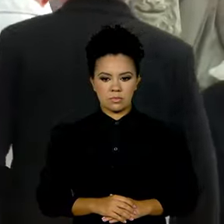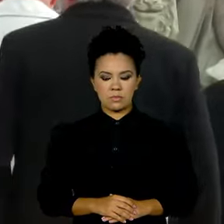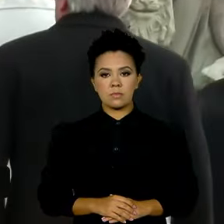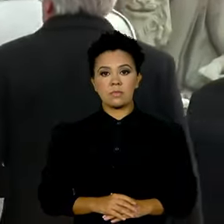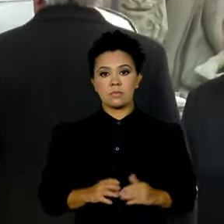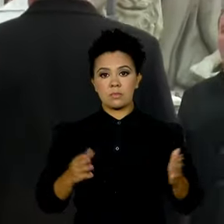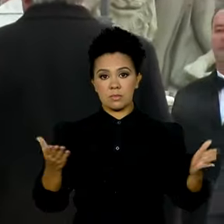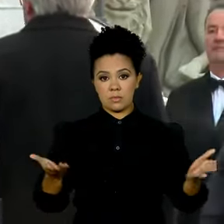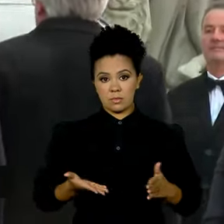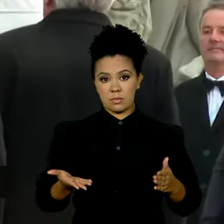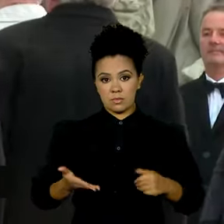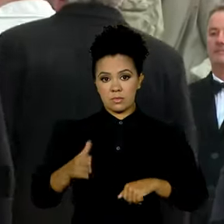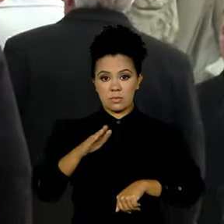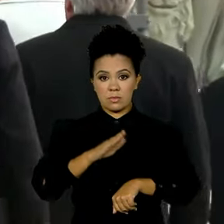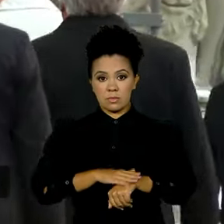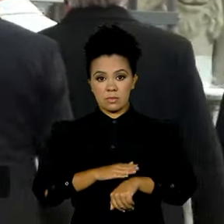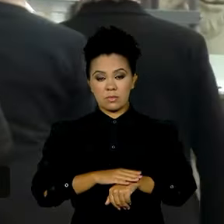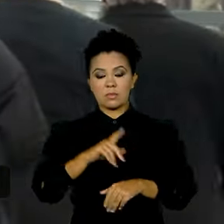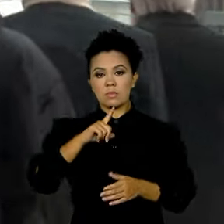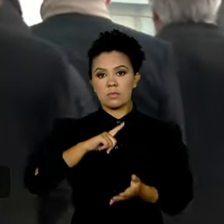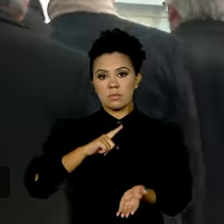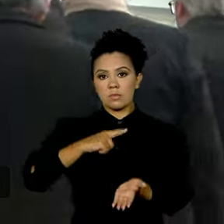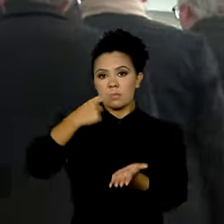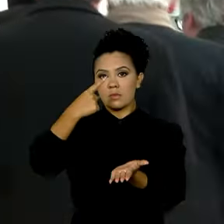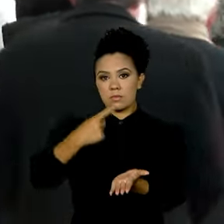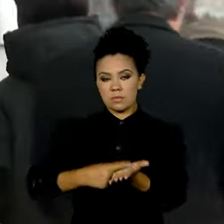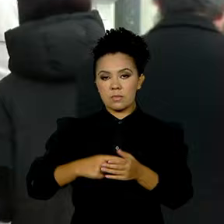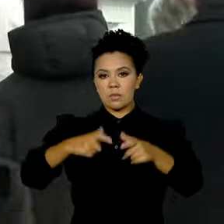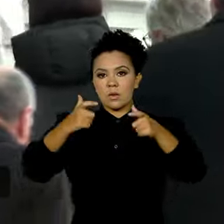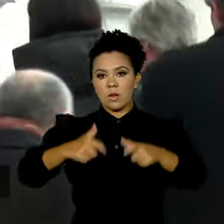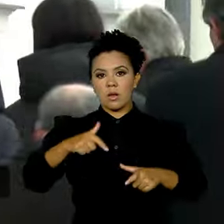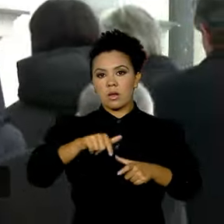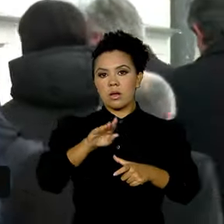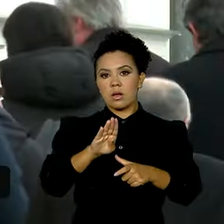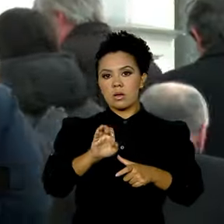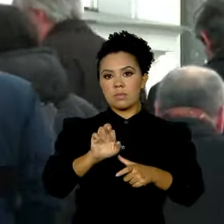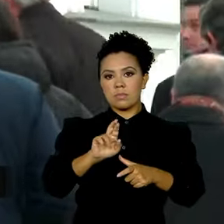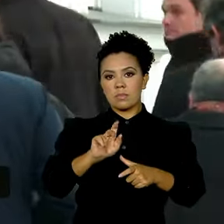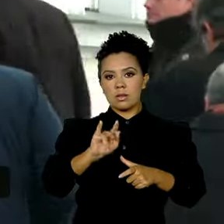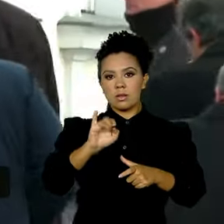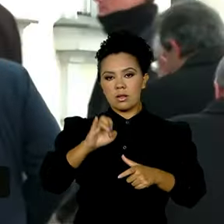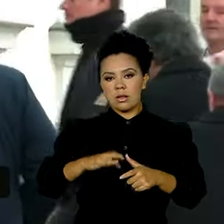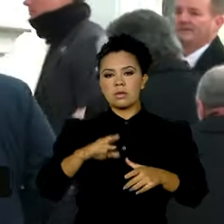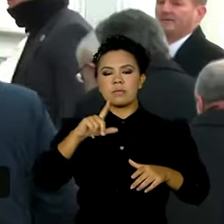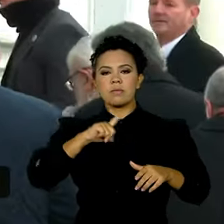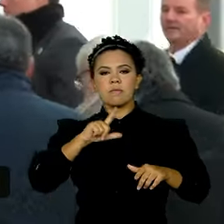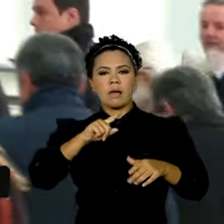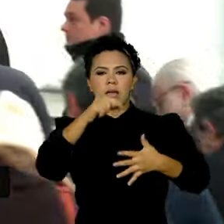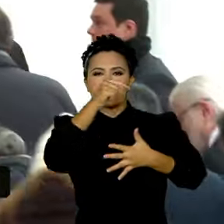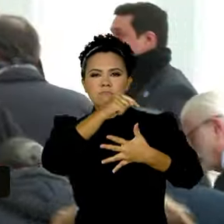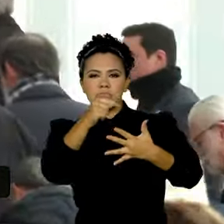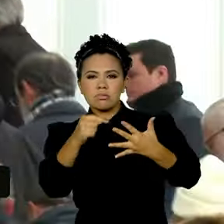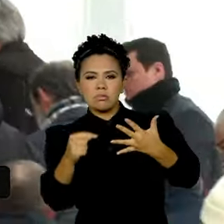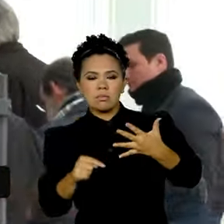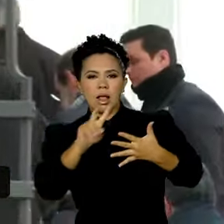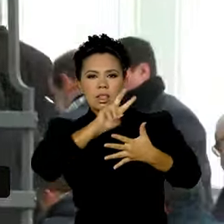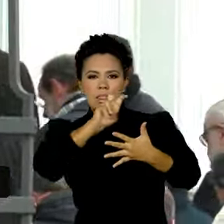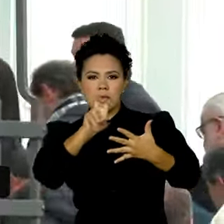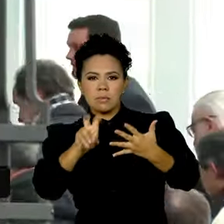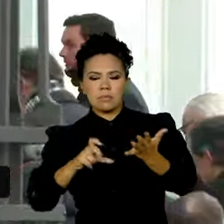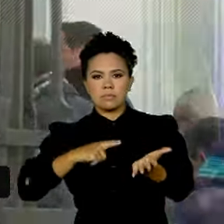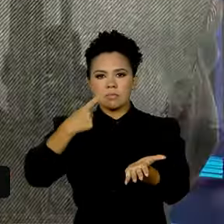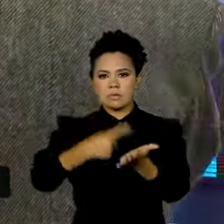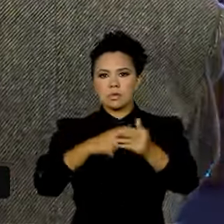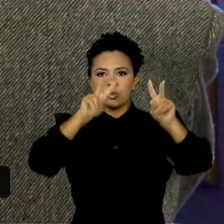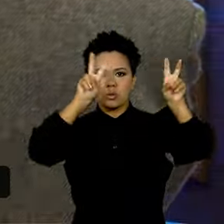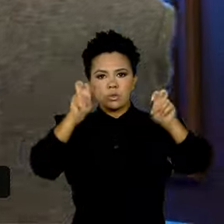Devem ser firmados em Berlim cerca de dezenas de acordos entre os dois países em áreas como meio ambiente, mudança do